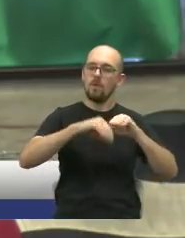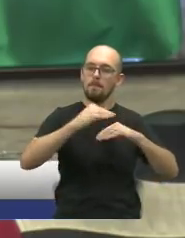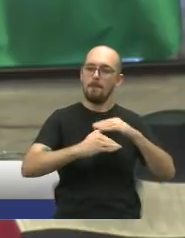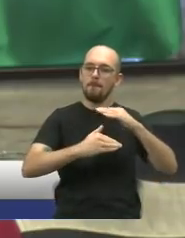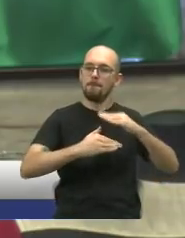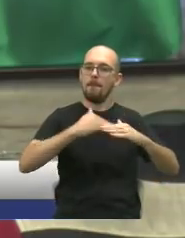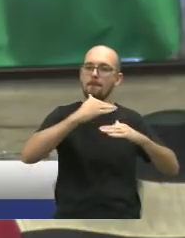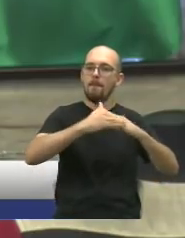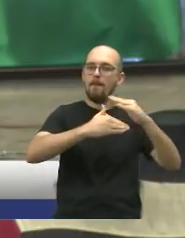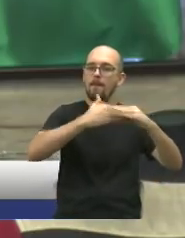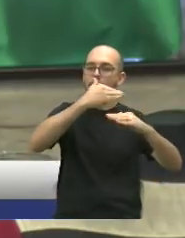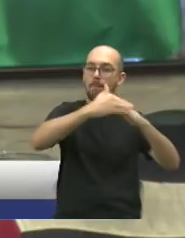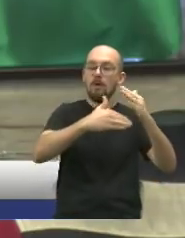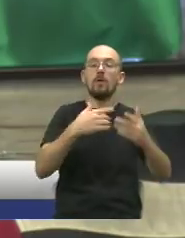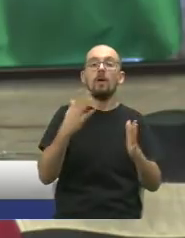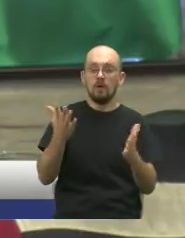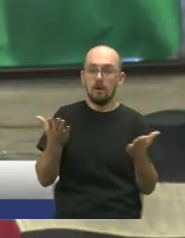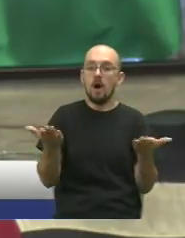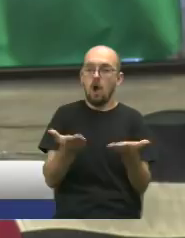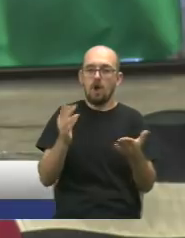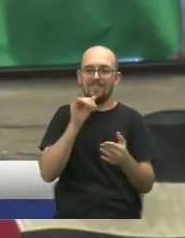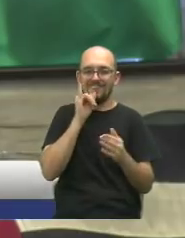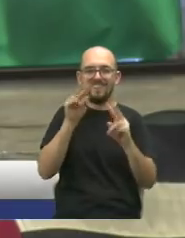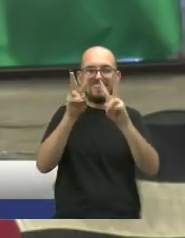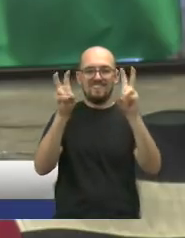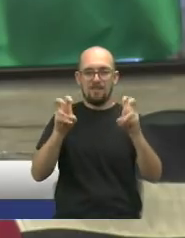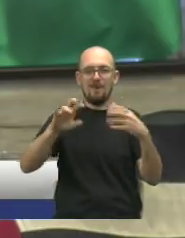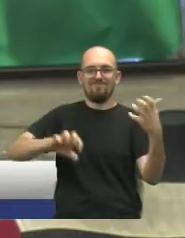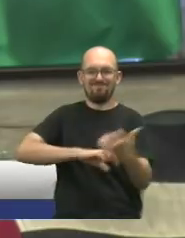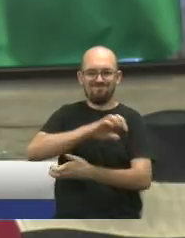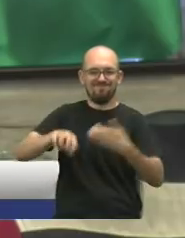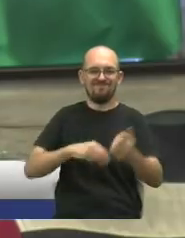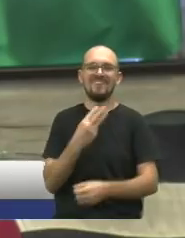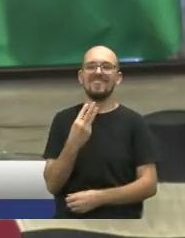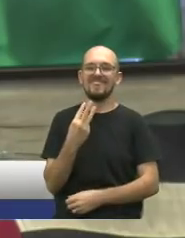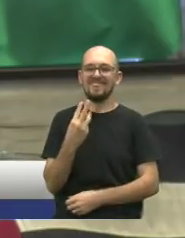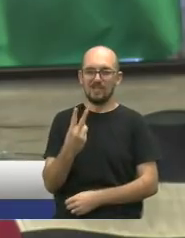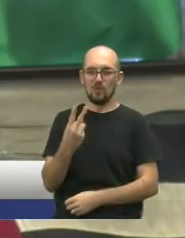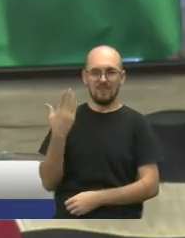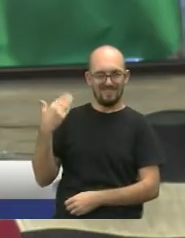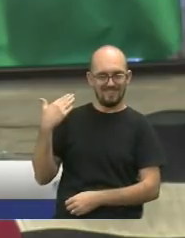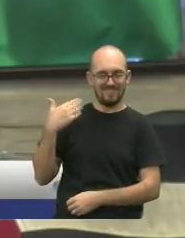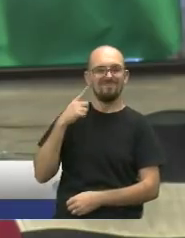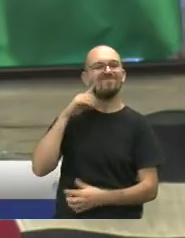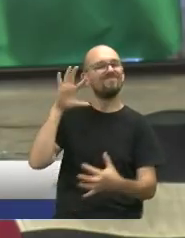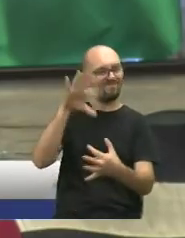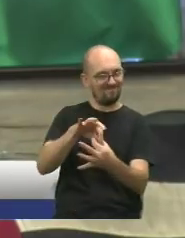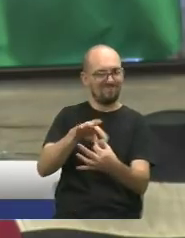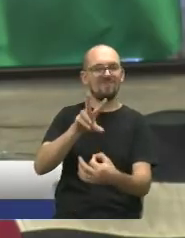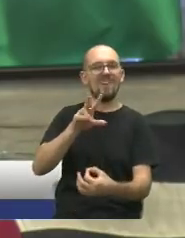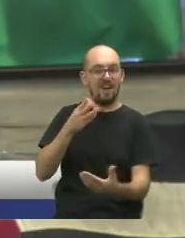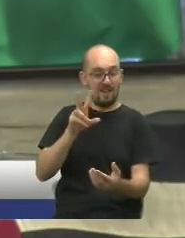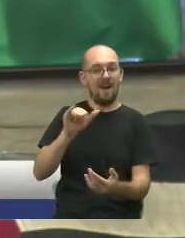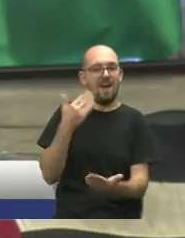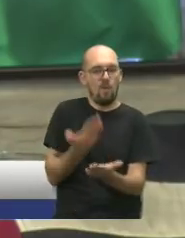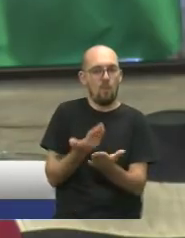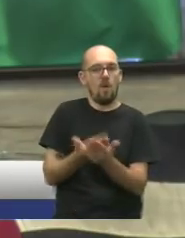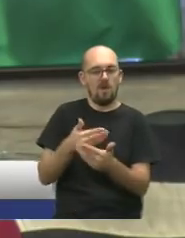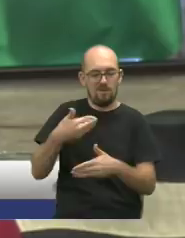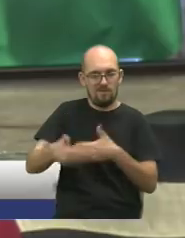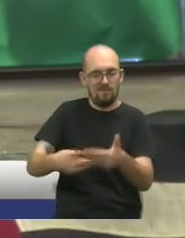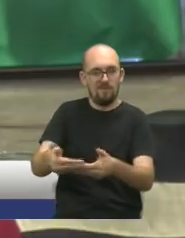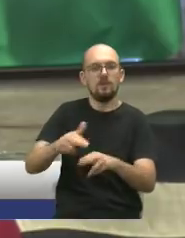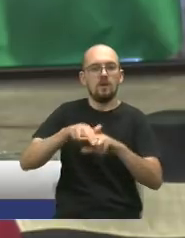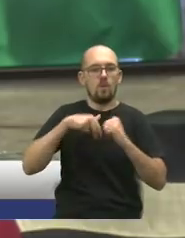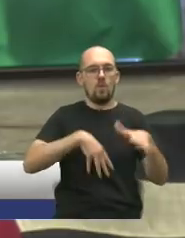será foco de estudos junto aos alunos, então é importante que a gente vá adquirindo mais conhecimento para poder estar transmitindo isso para